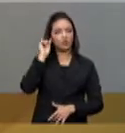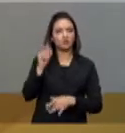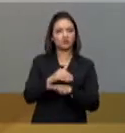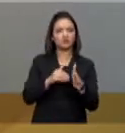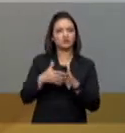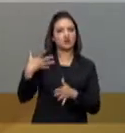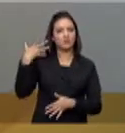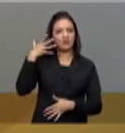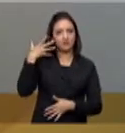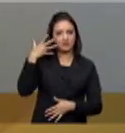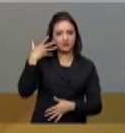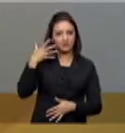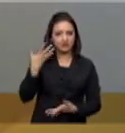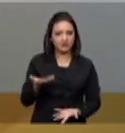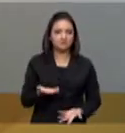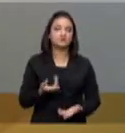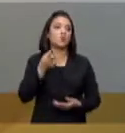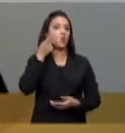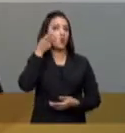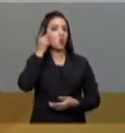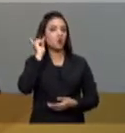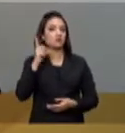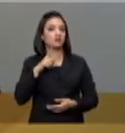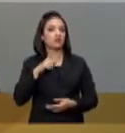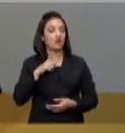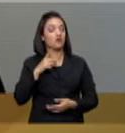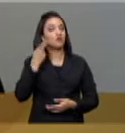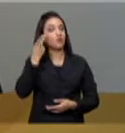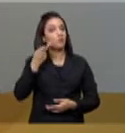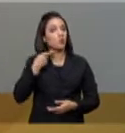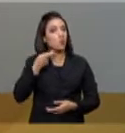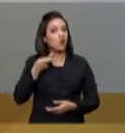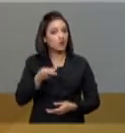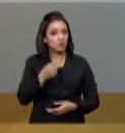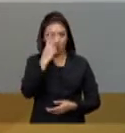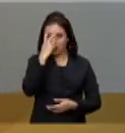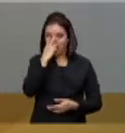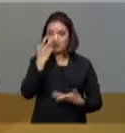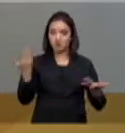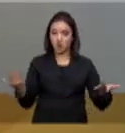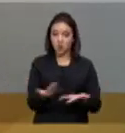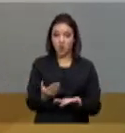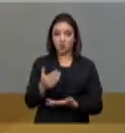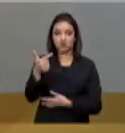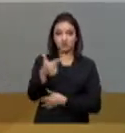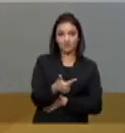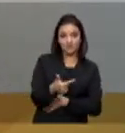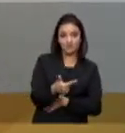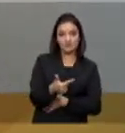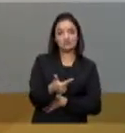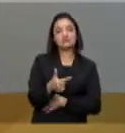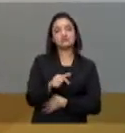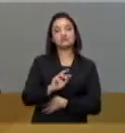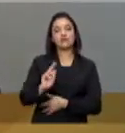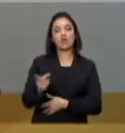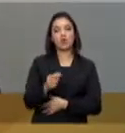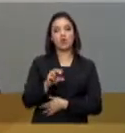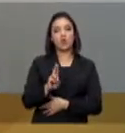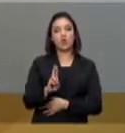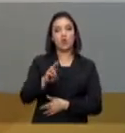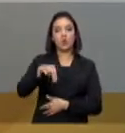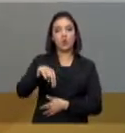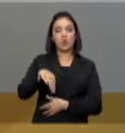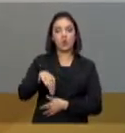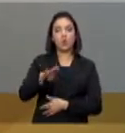do procurador-geral, agora na pessoa do vice-procurador, pelas achegas trazidas.